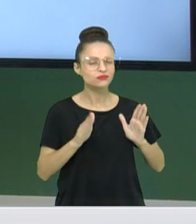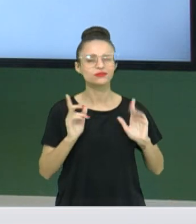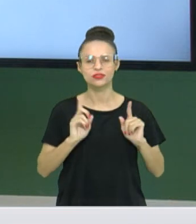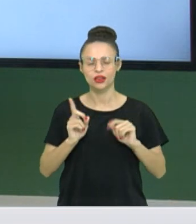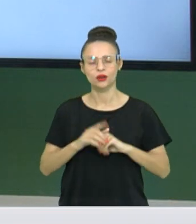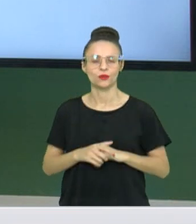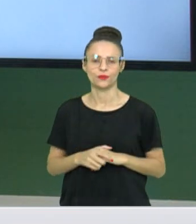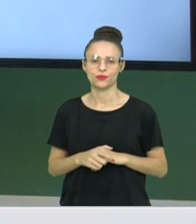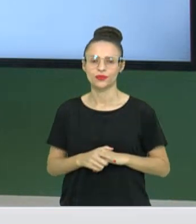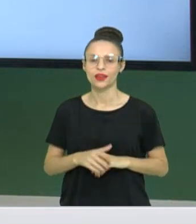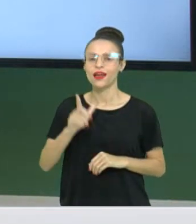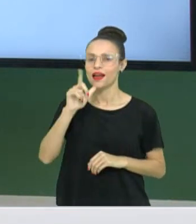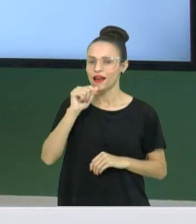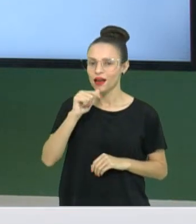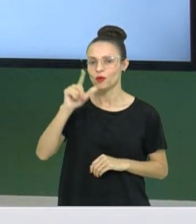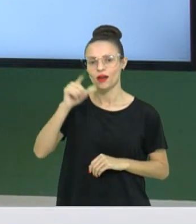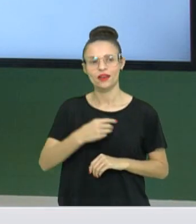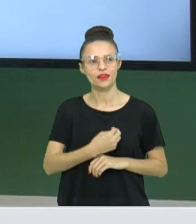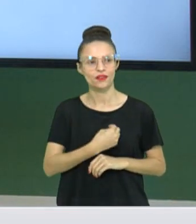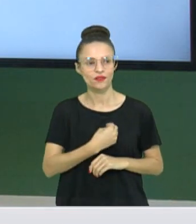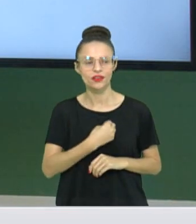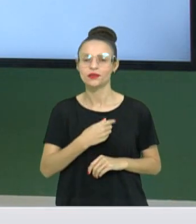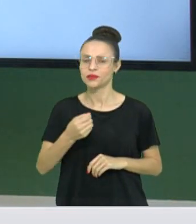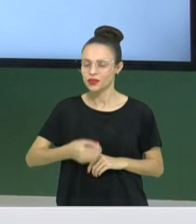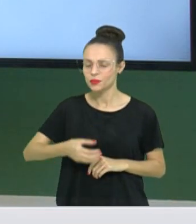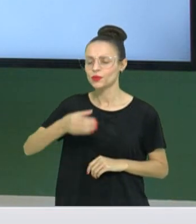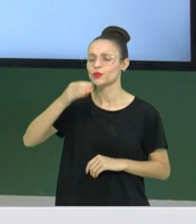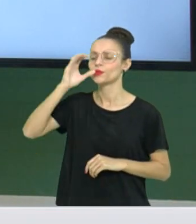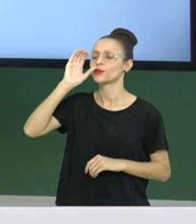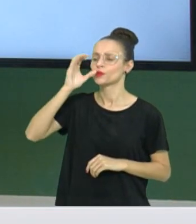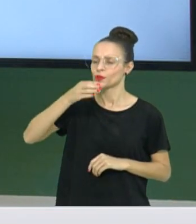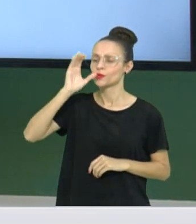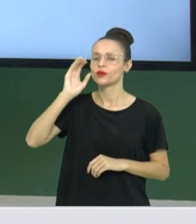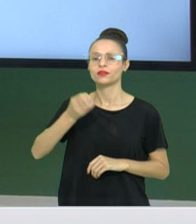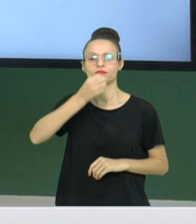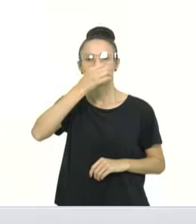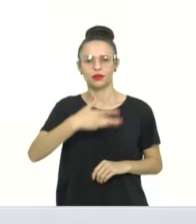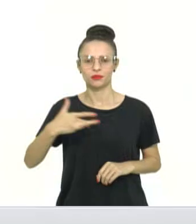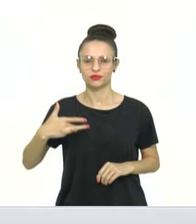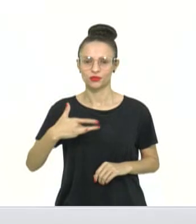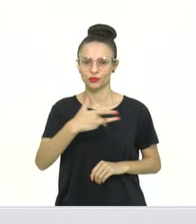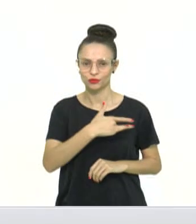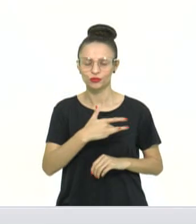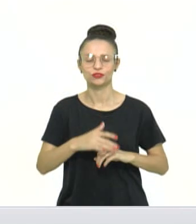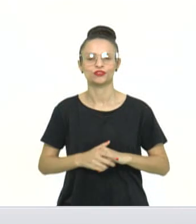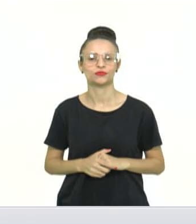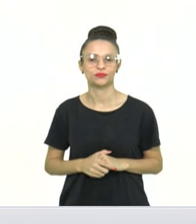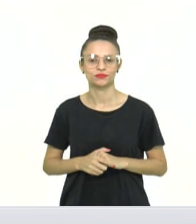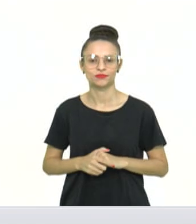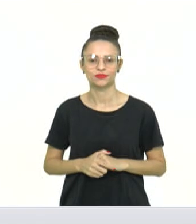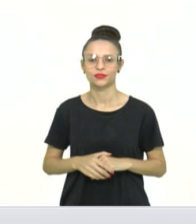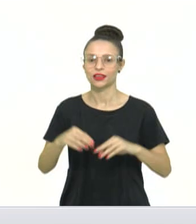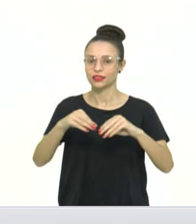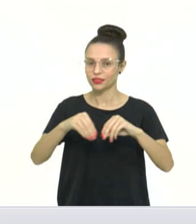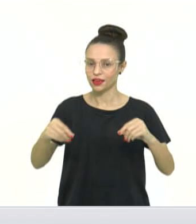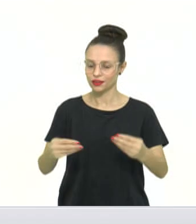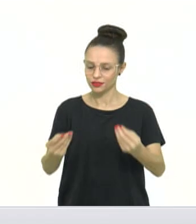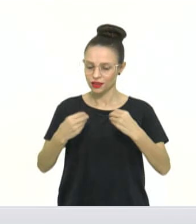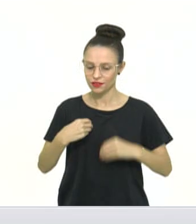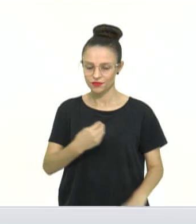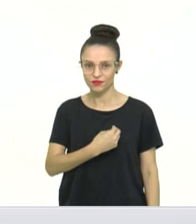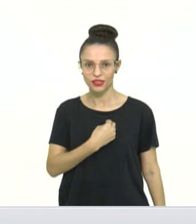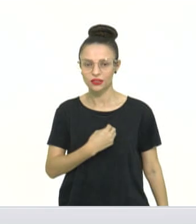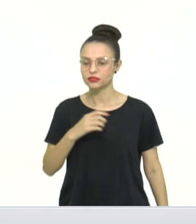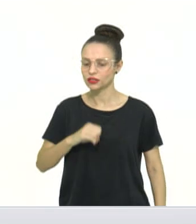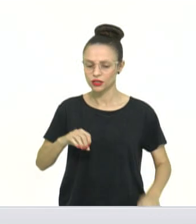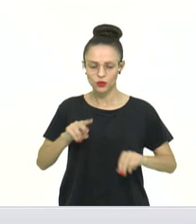A água é fonte de vida. Devemos ingerir água. A água faz bem para a saúde. A terra traz vida, mas se não for